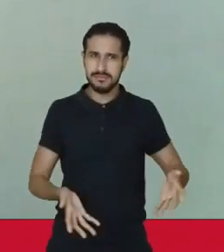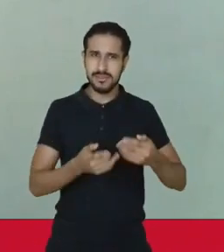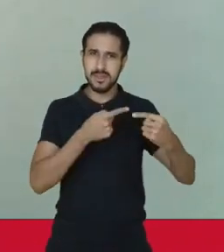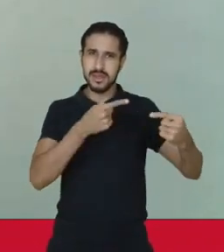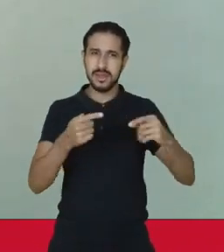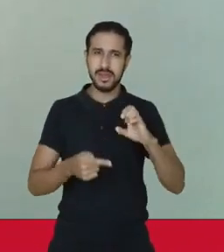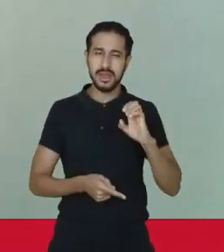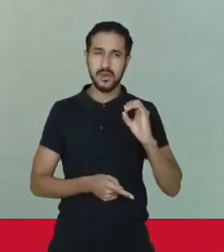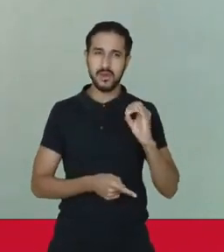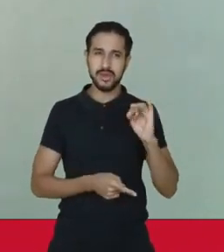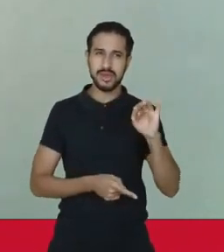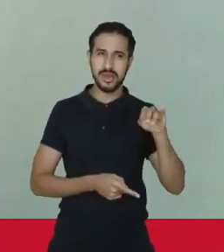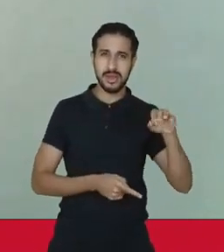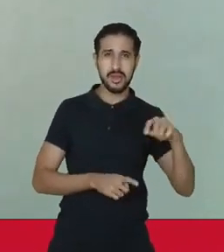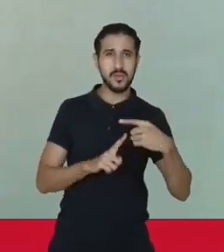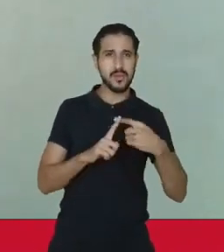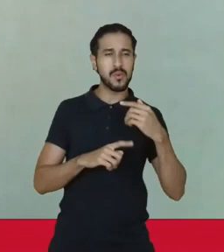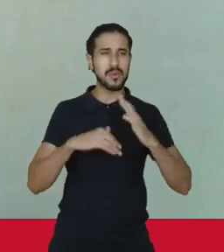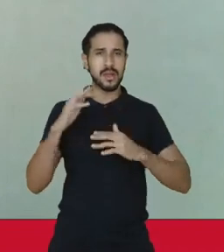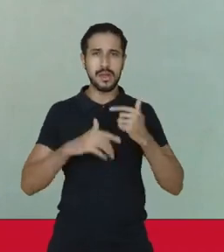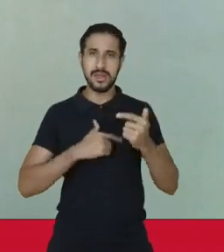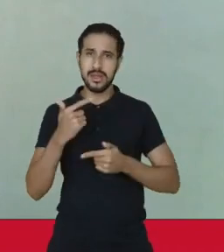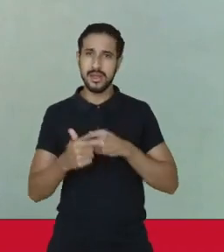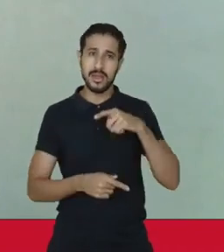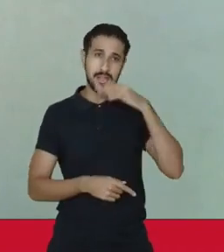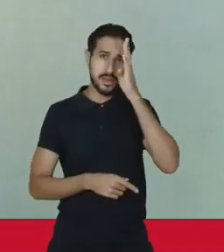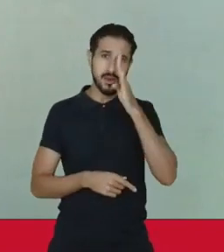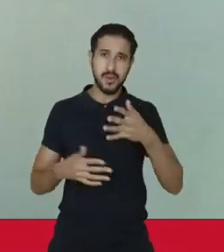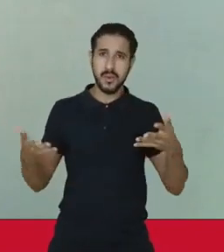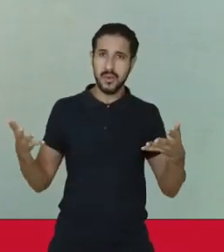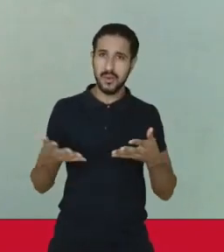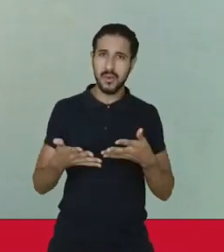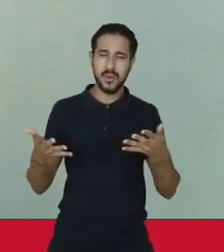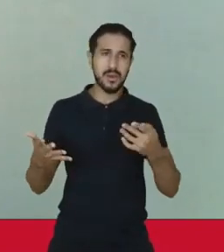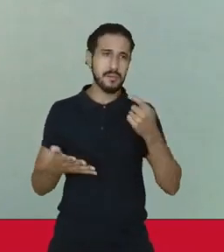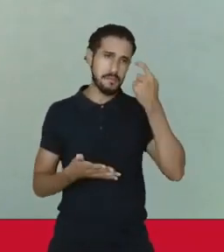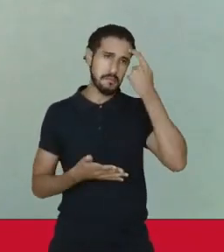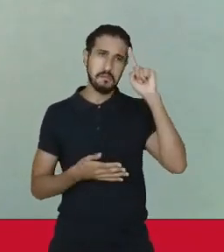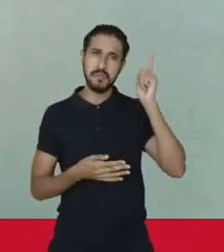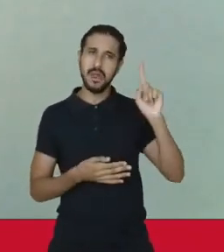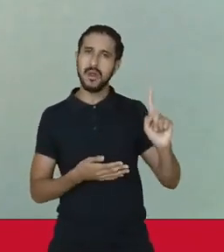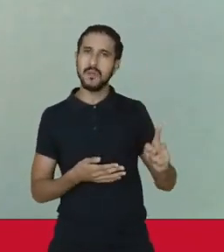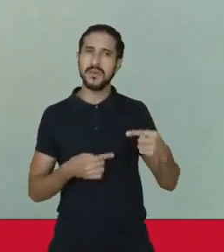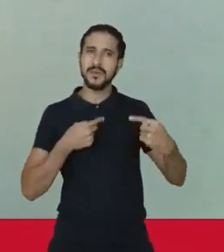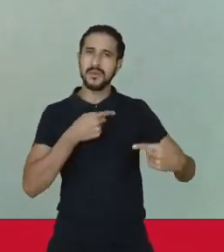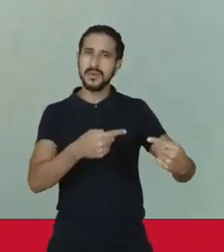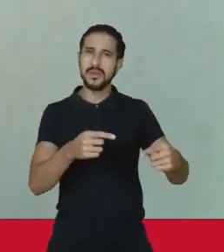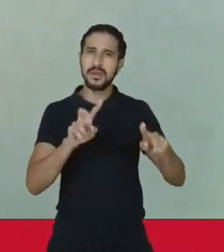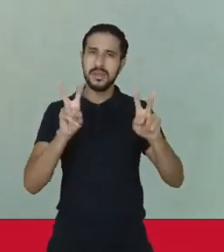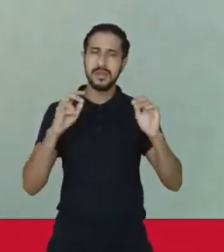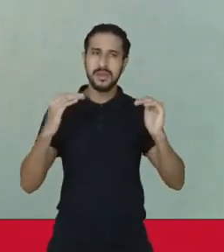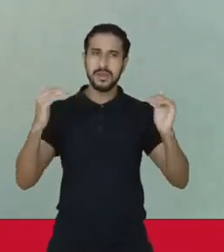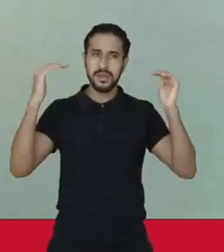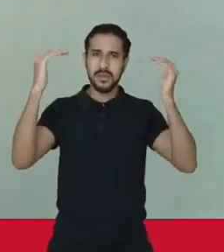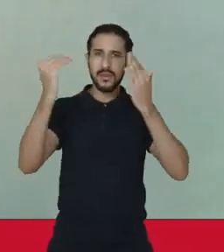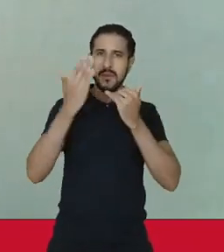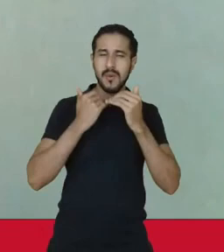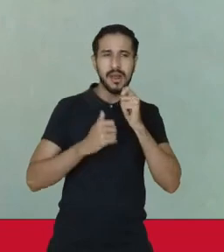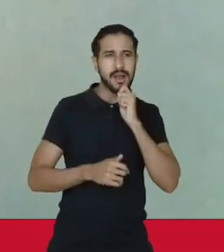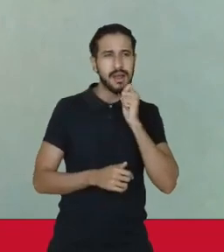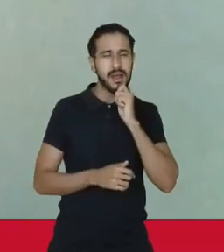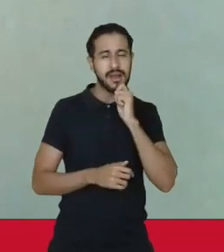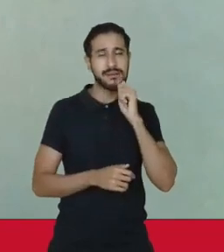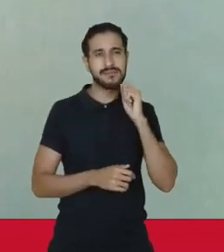do ecossocialismo? Porque o trabalhador brasileiro, hoje em dia, ele não pensa... O debate de soberania alimentar ainda está